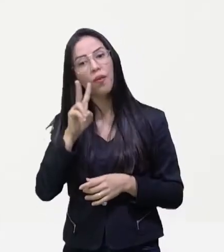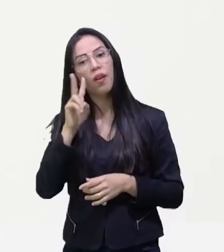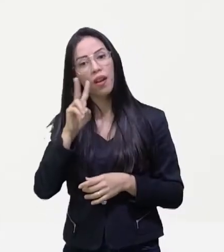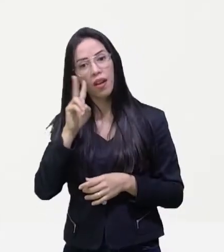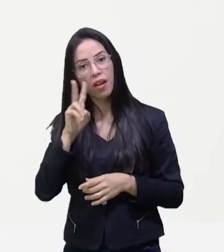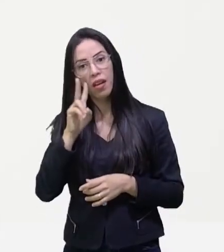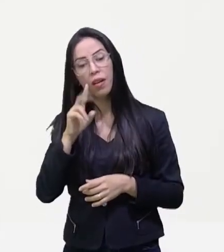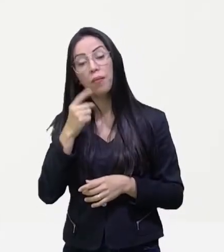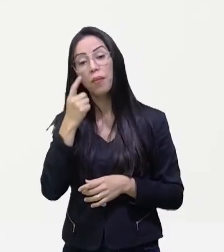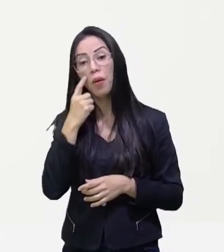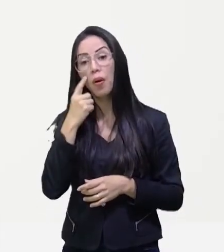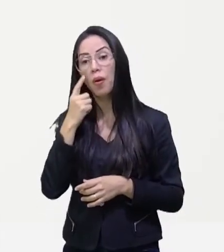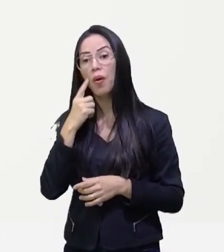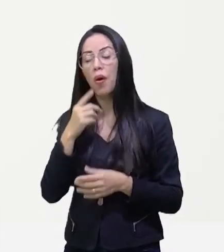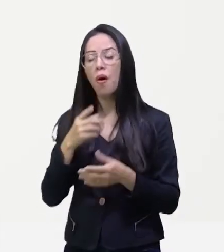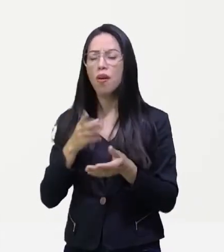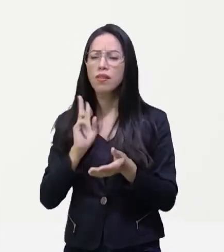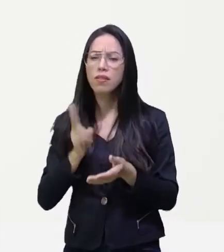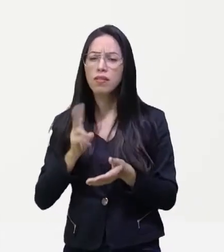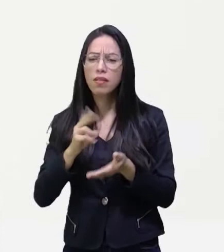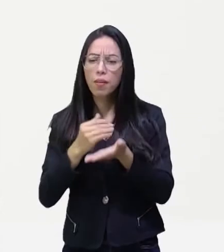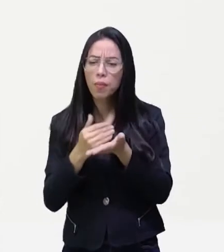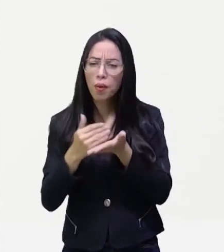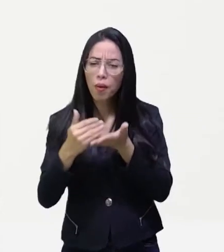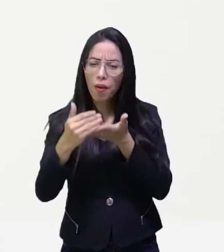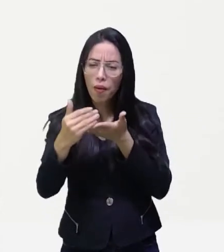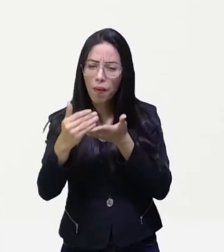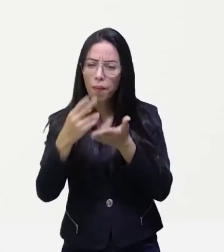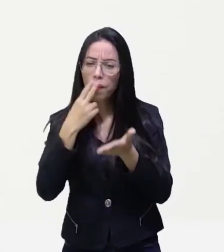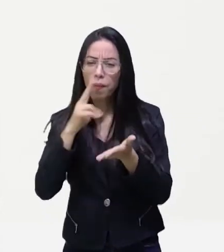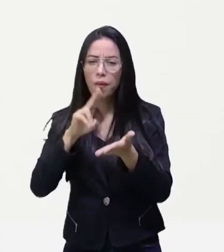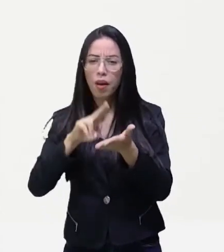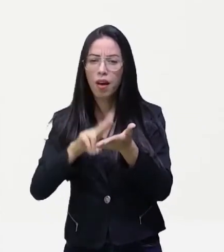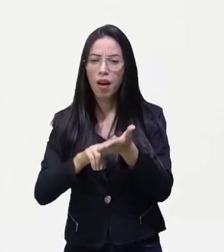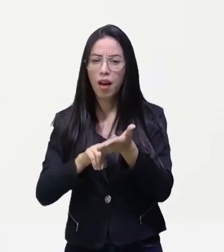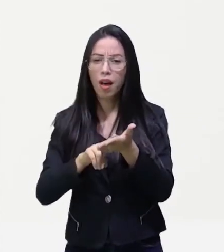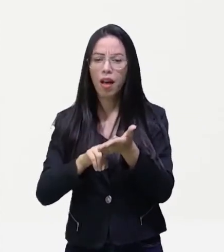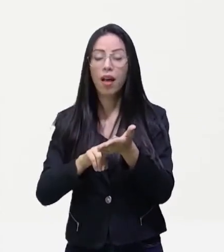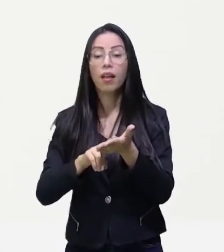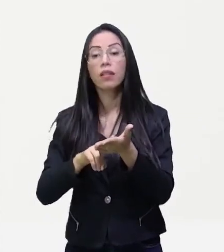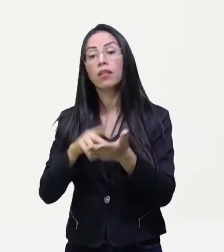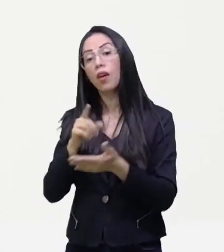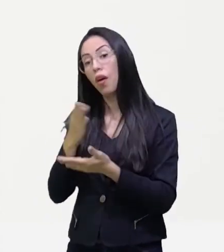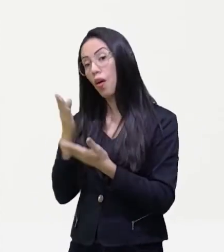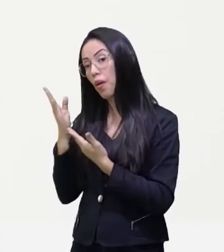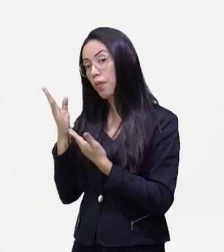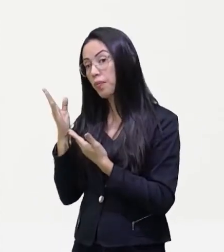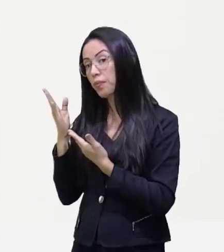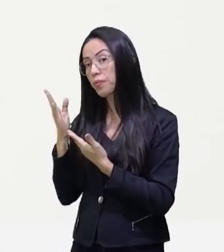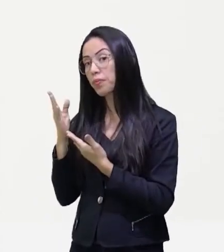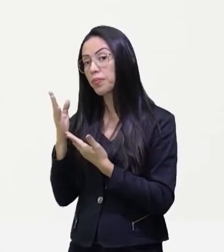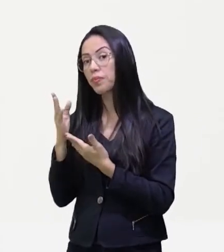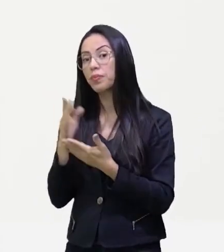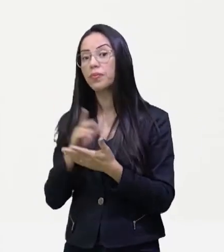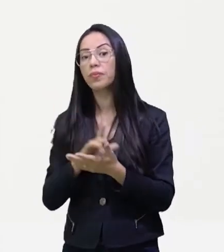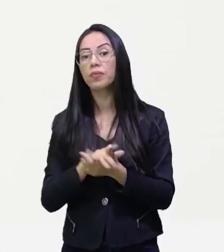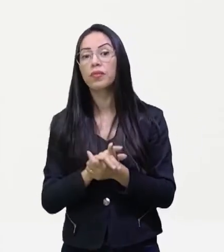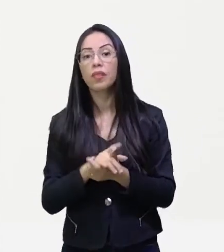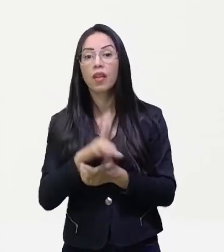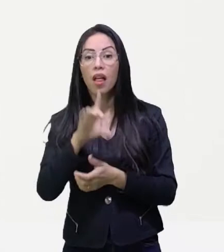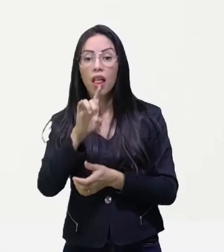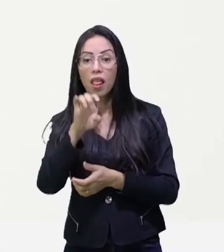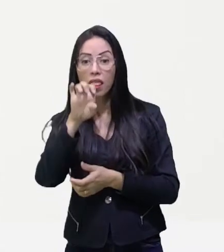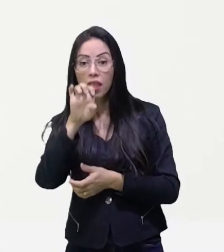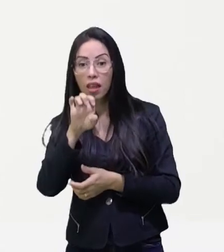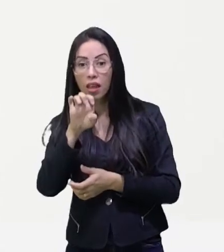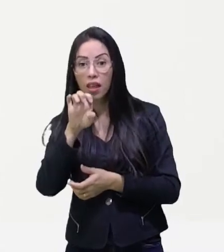Depois da data, claro, né? Colocava aqui Manaus, etc, etc, etc. Aí a gente fazia uma bolinha bem bonitinha, assim,